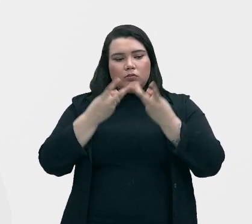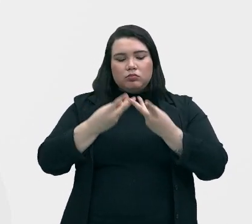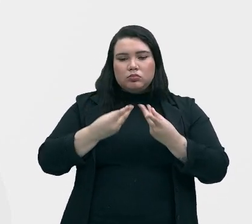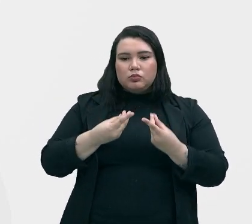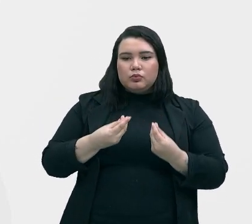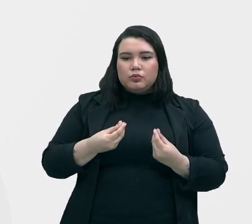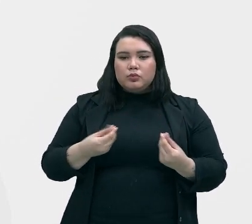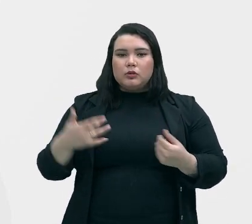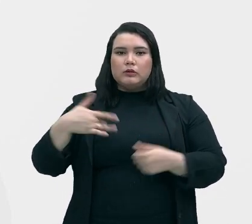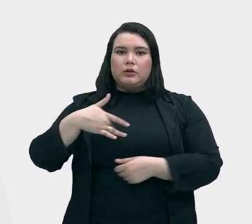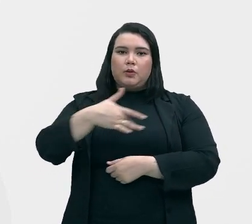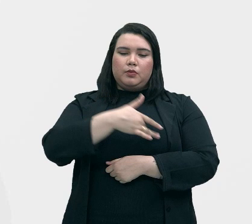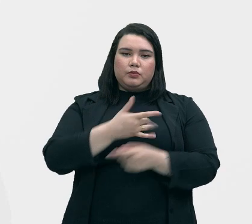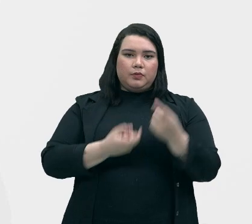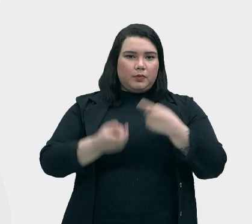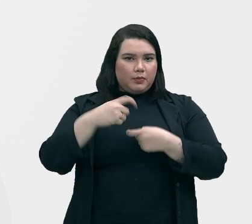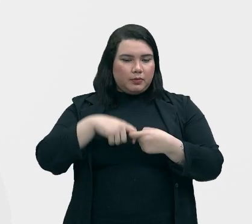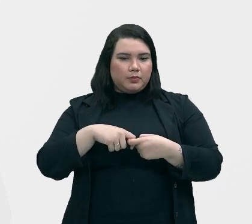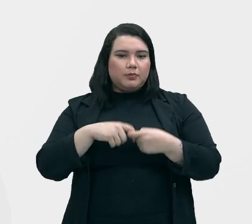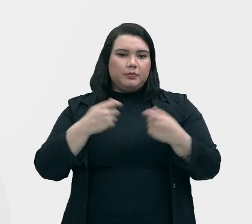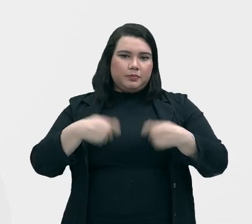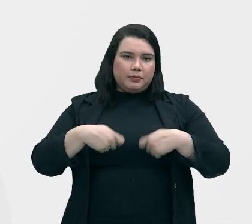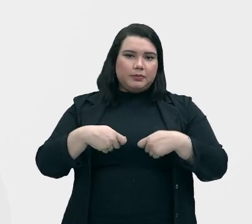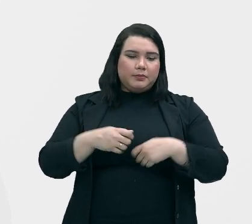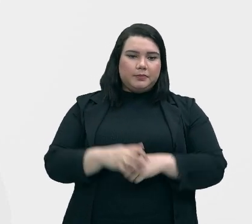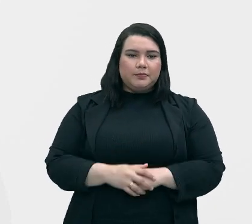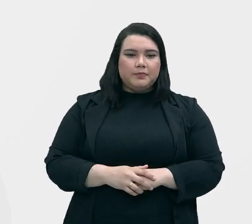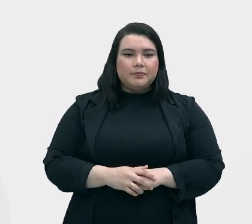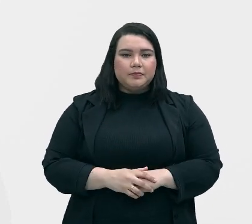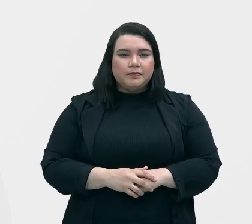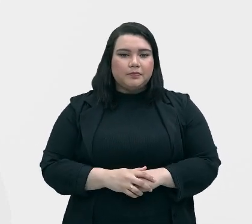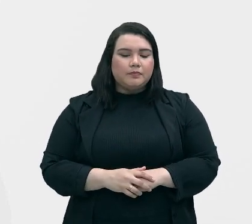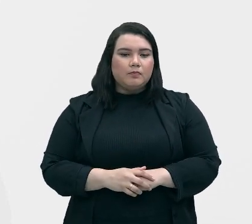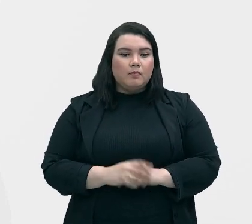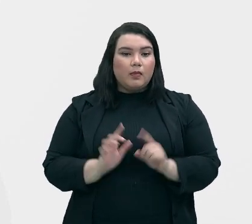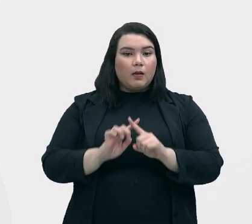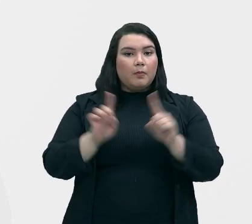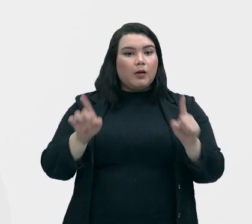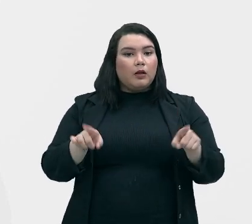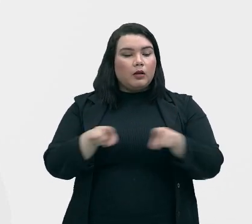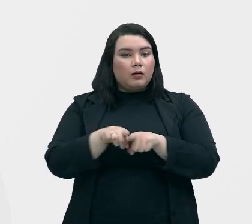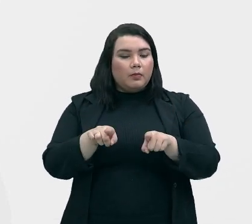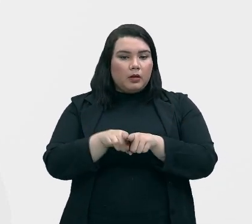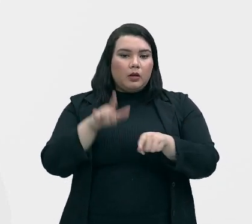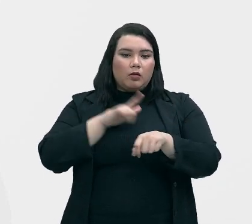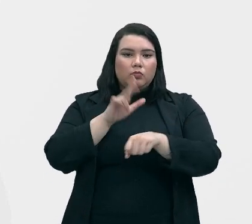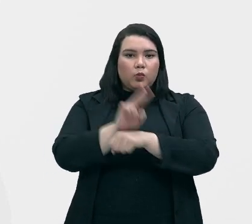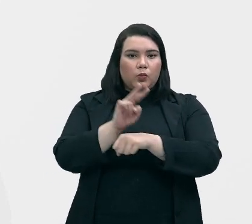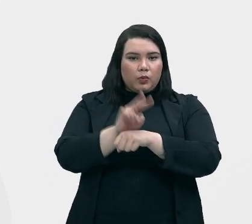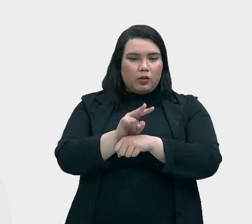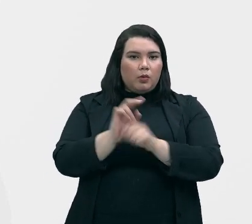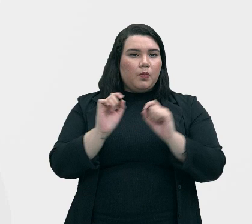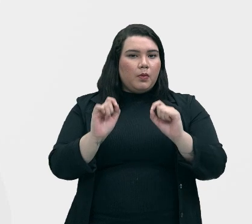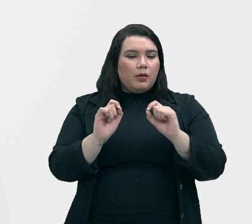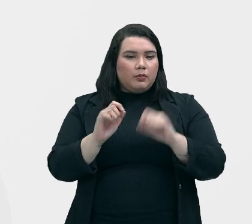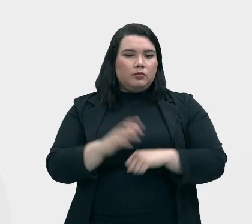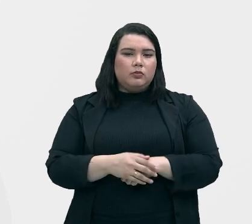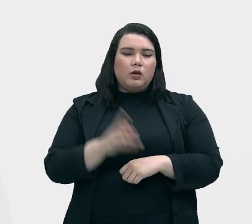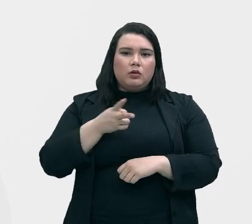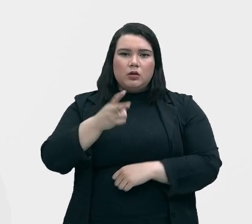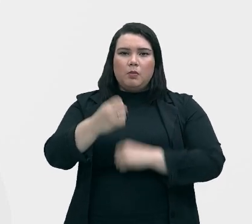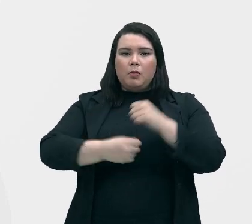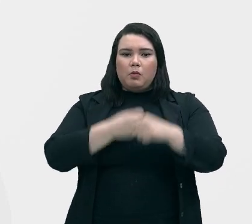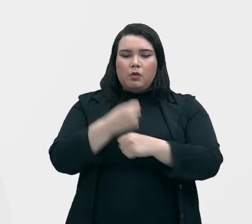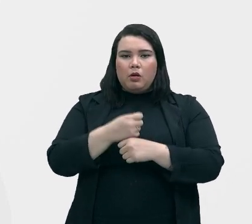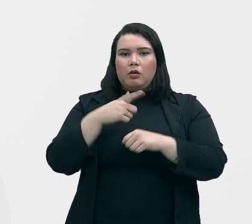medicamentos, repouso, hidratação e aguardar. Exatamente, mas nós temos também a prevenção, né? Sim, com Todo certeza. ano tem a campanha